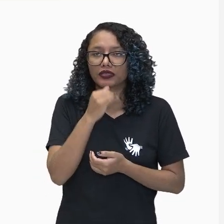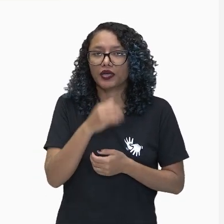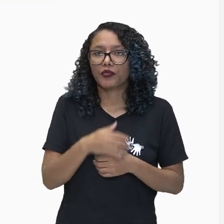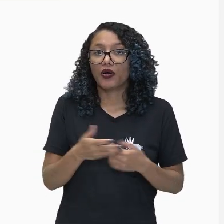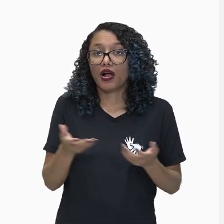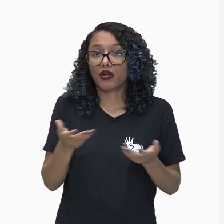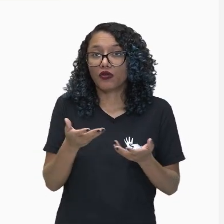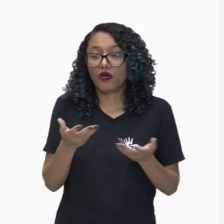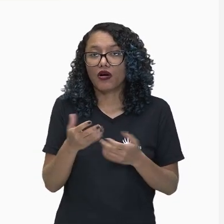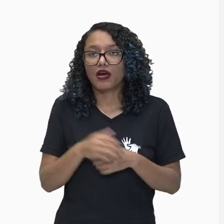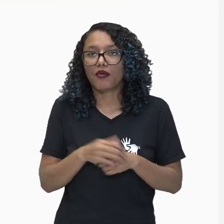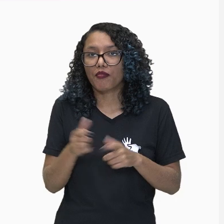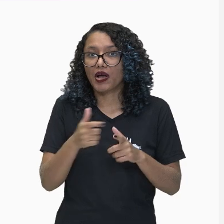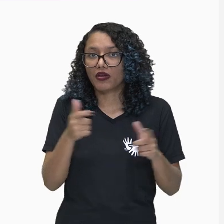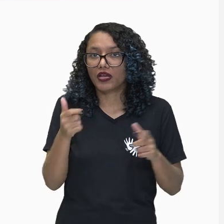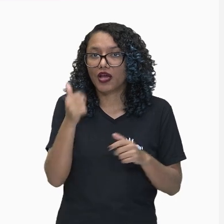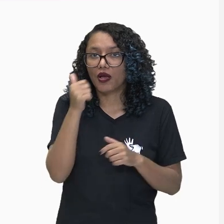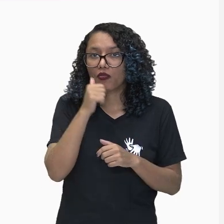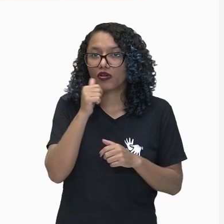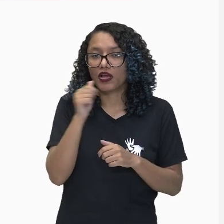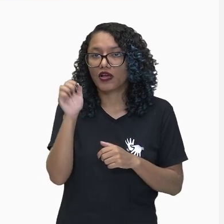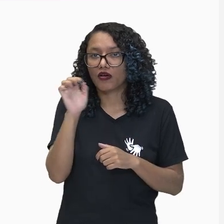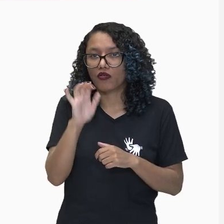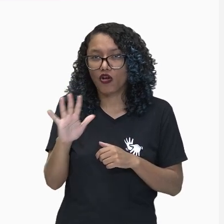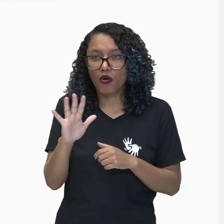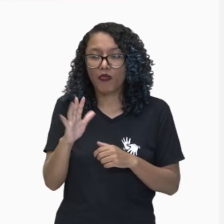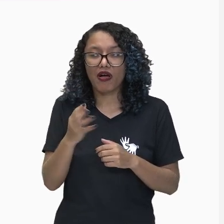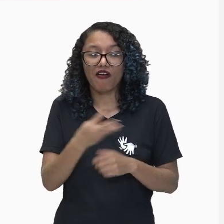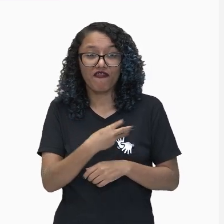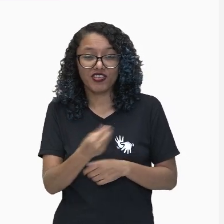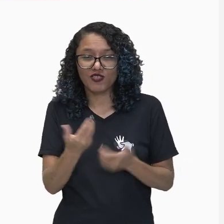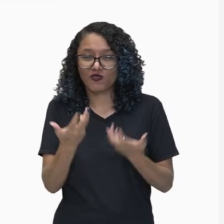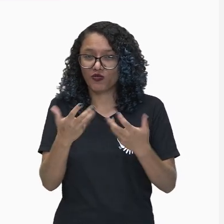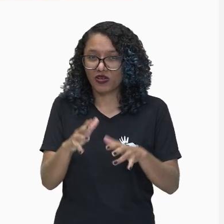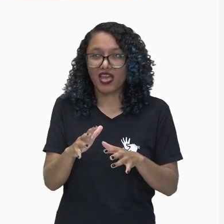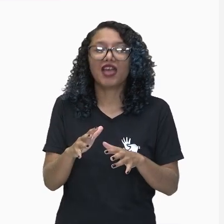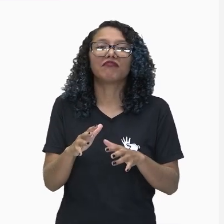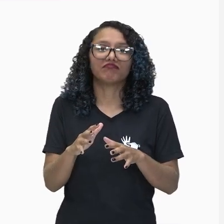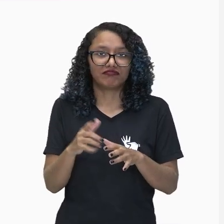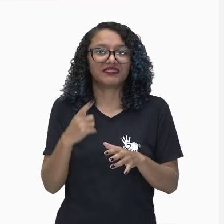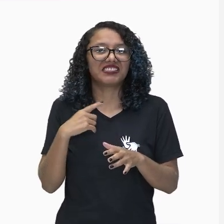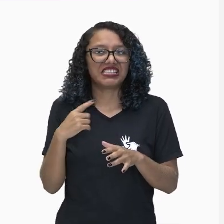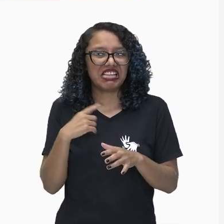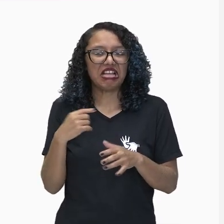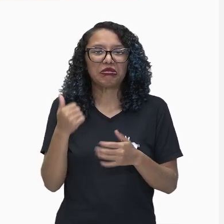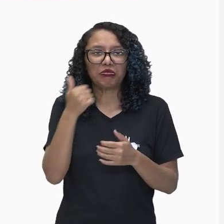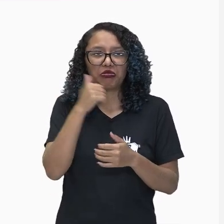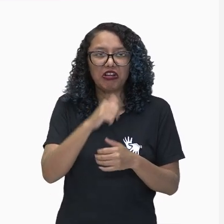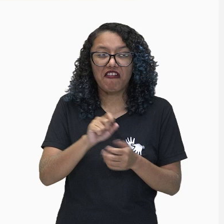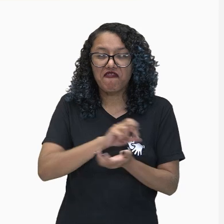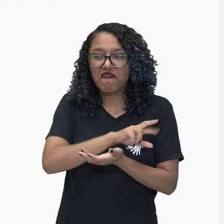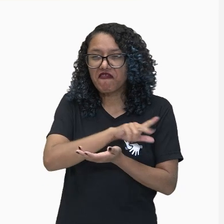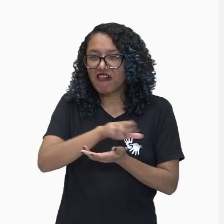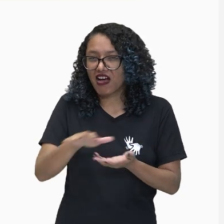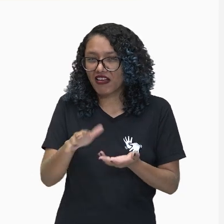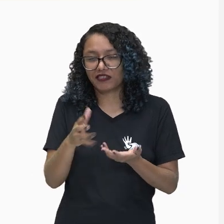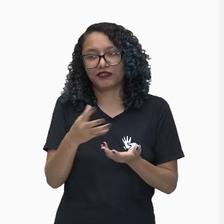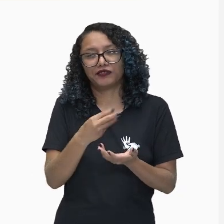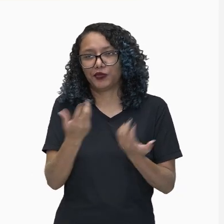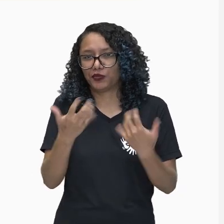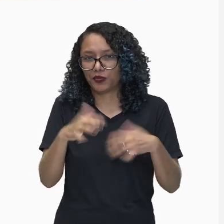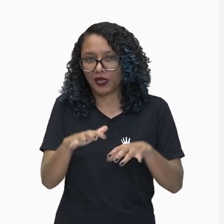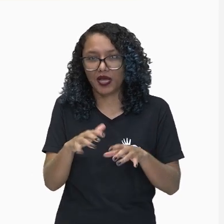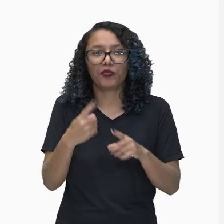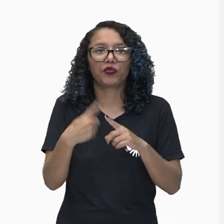mulheres europeias que não querem ter filhos está muito elevado. Então, isso está refletindo, né, nessa taxa aí